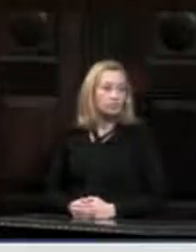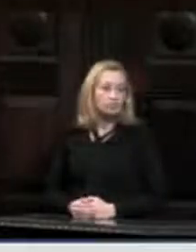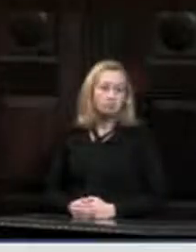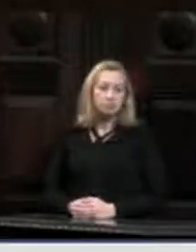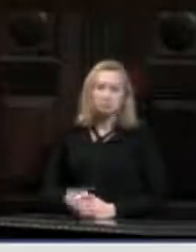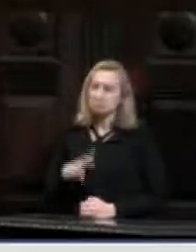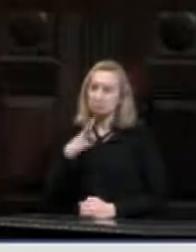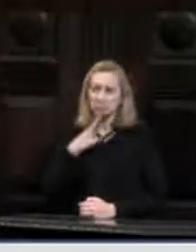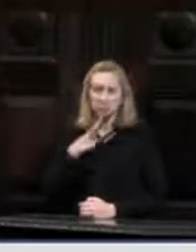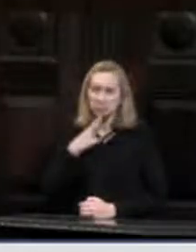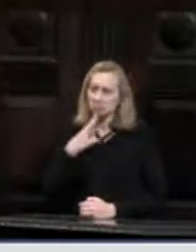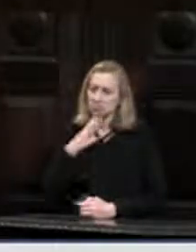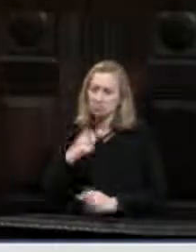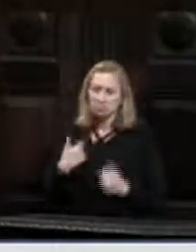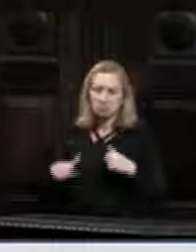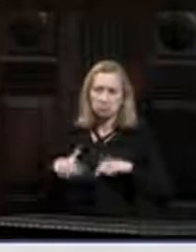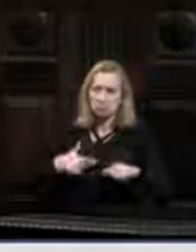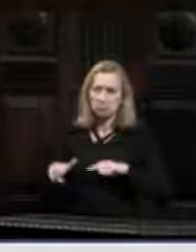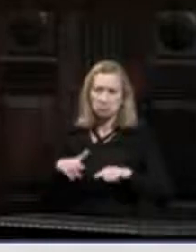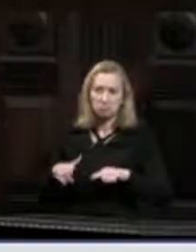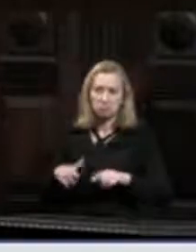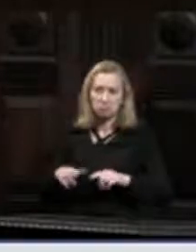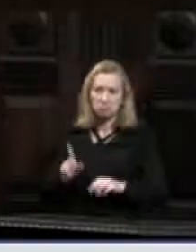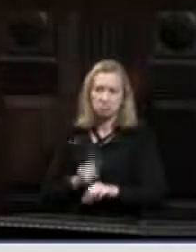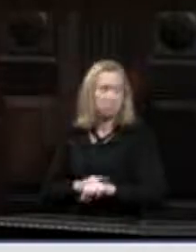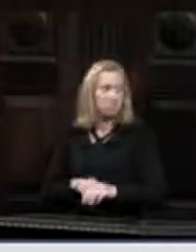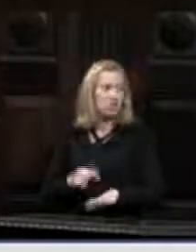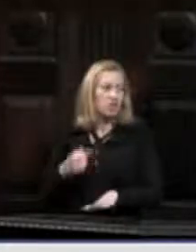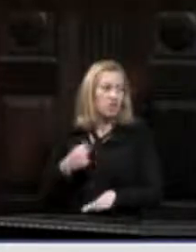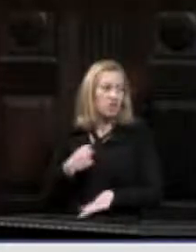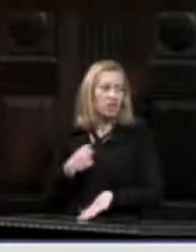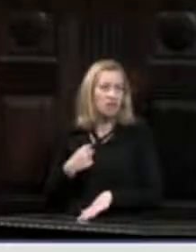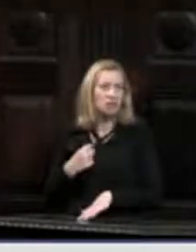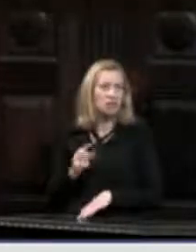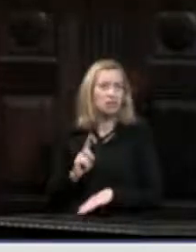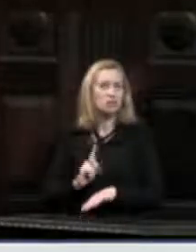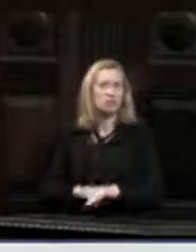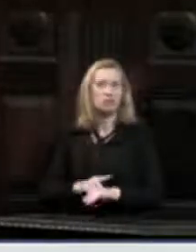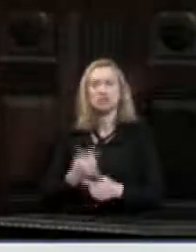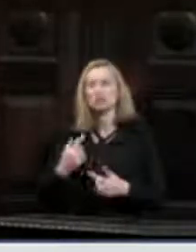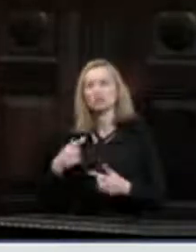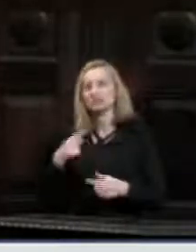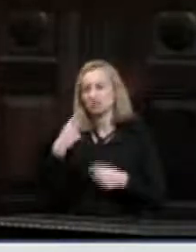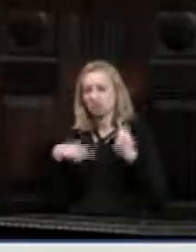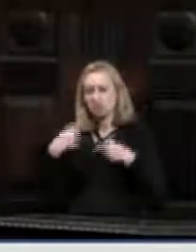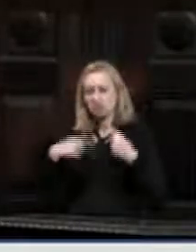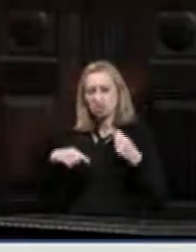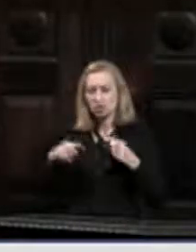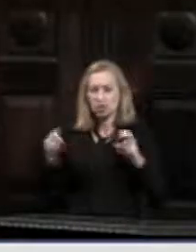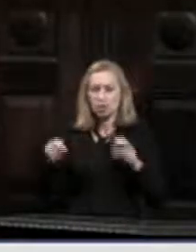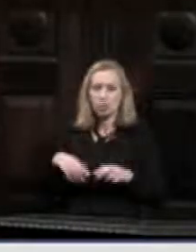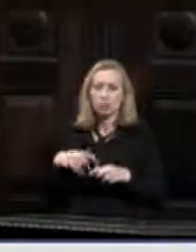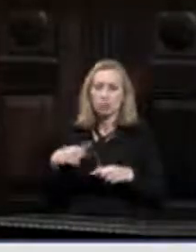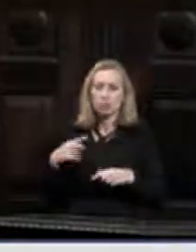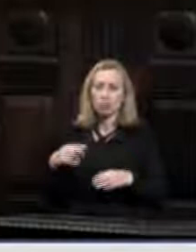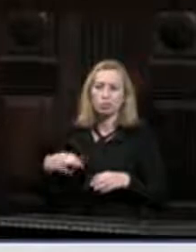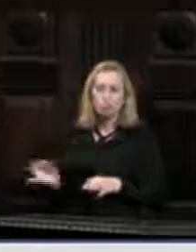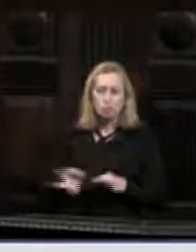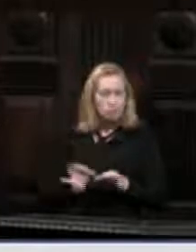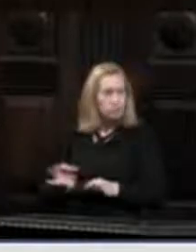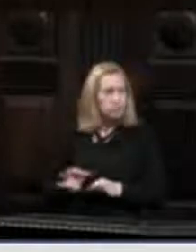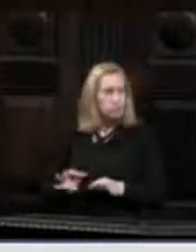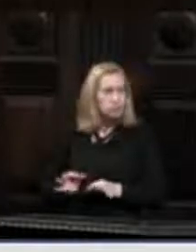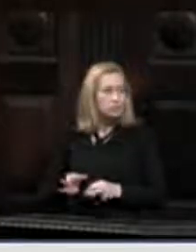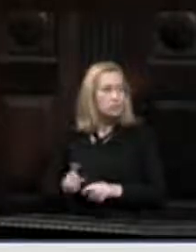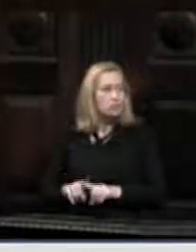sabatina. Então, eu não vou aqui me propor, nesse momento, a discutir o projeto na íntegra, mas eu